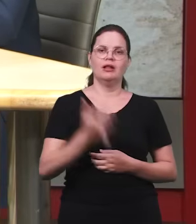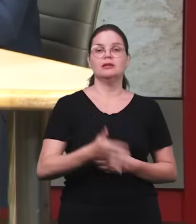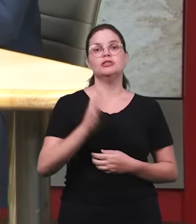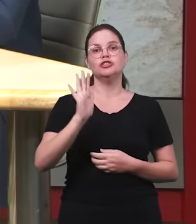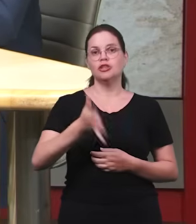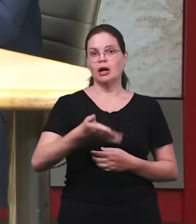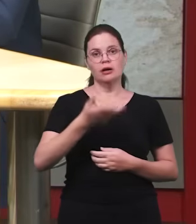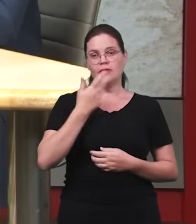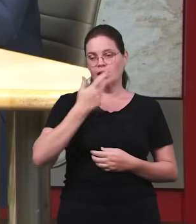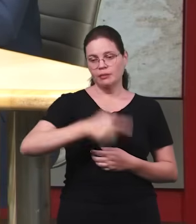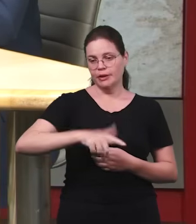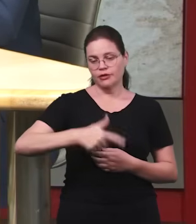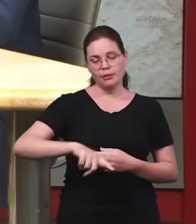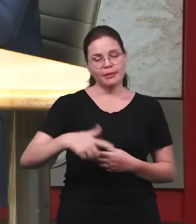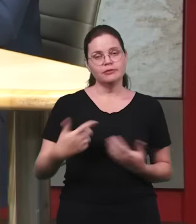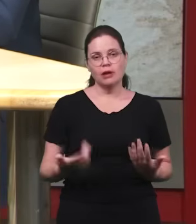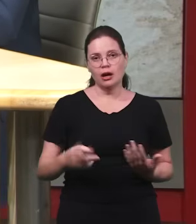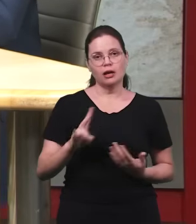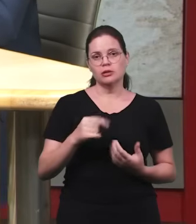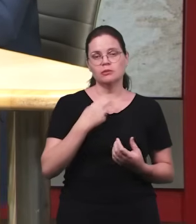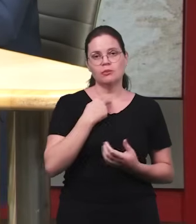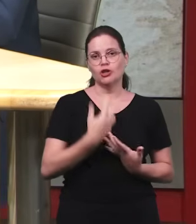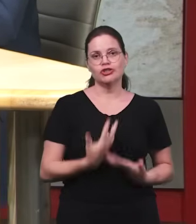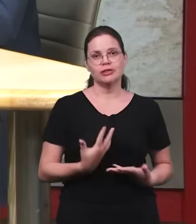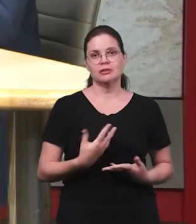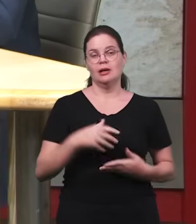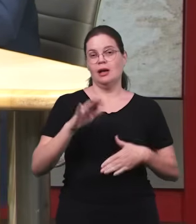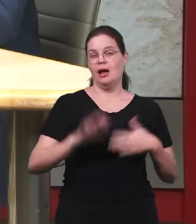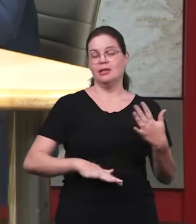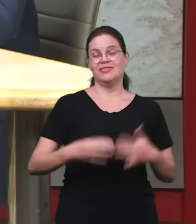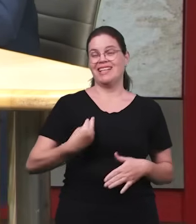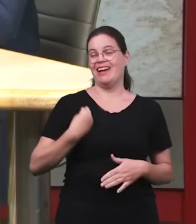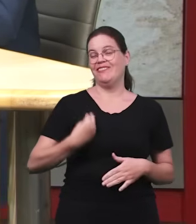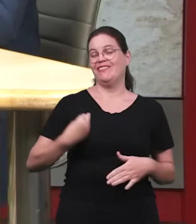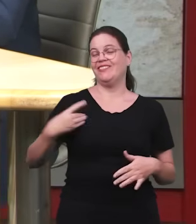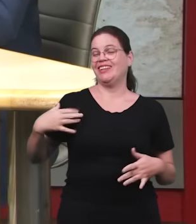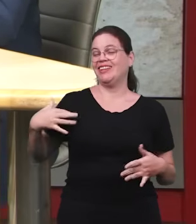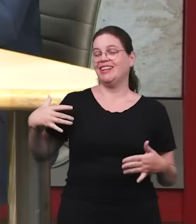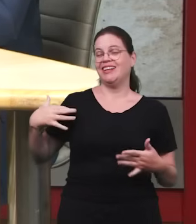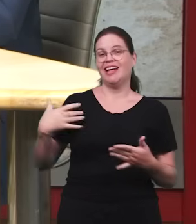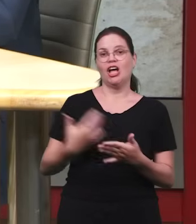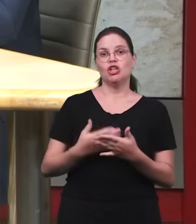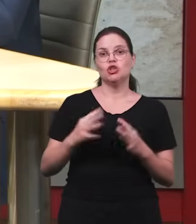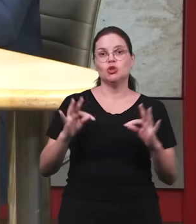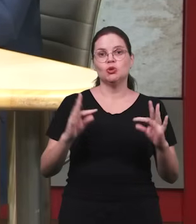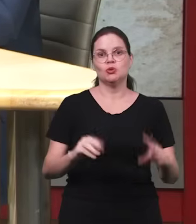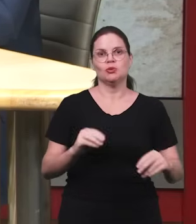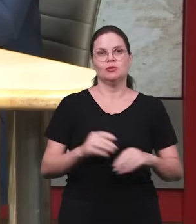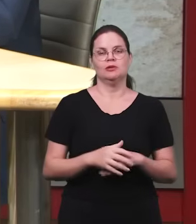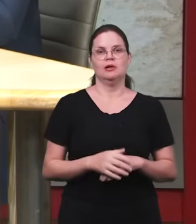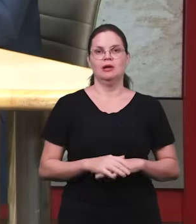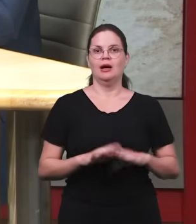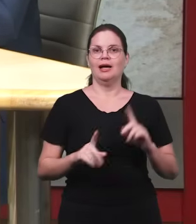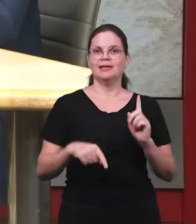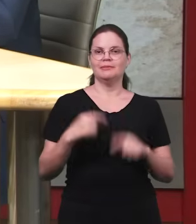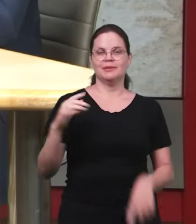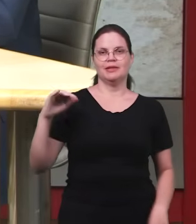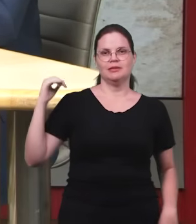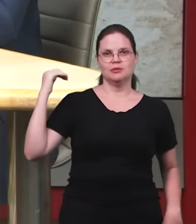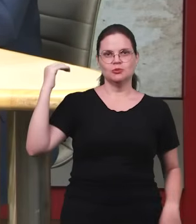vezes. Às vezes, a gente repete a mesma coisa a vida inteira. É verdade. E no final, eles ficam